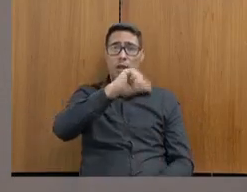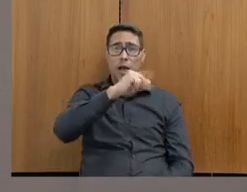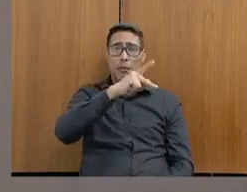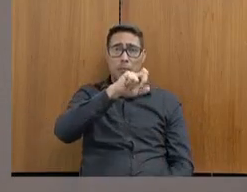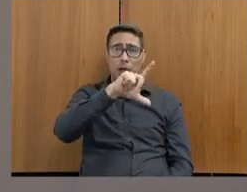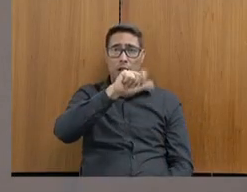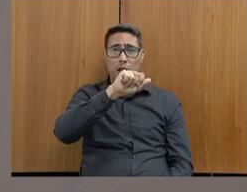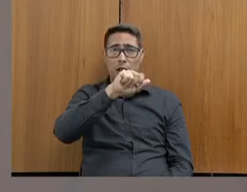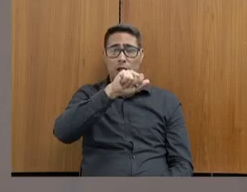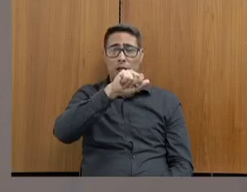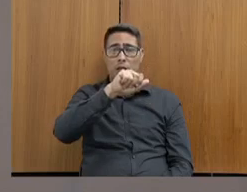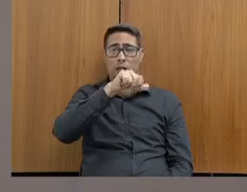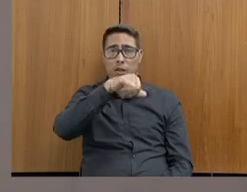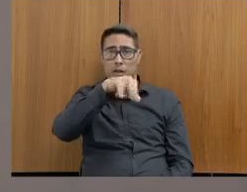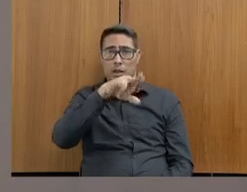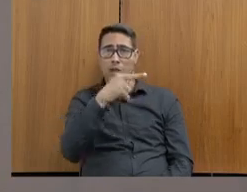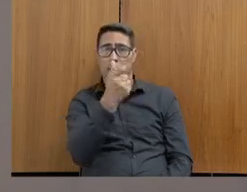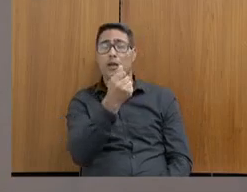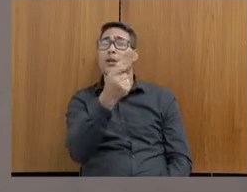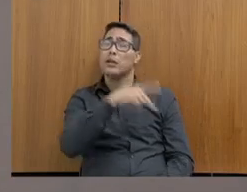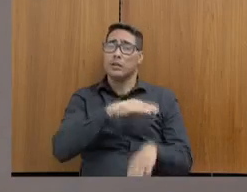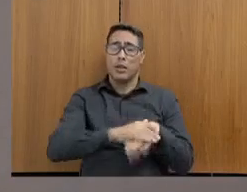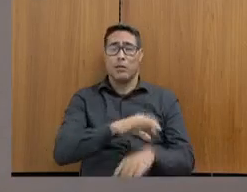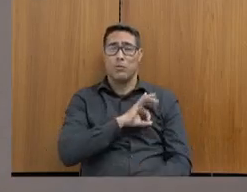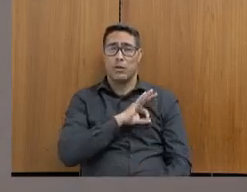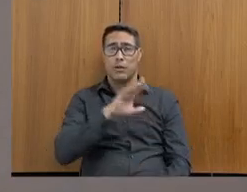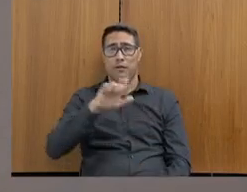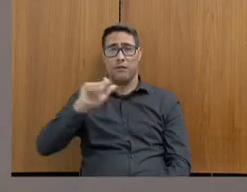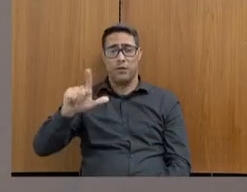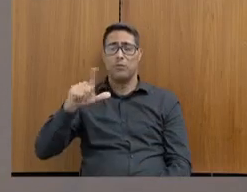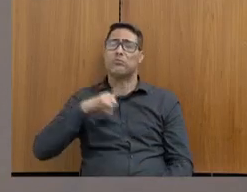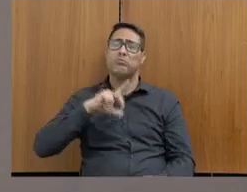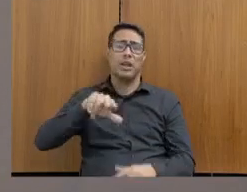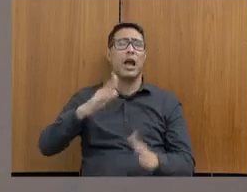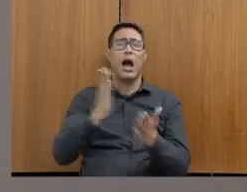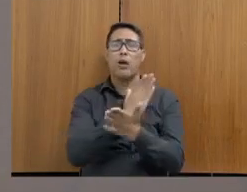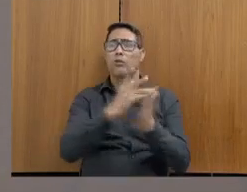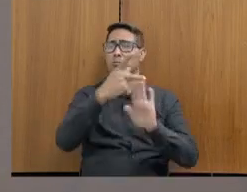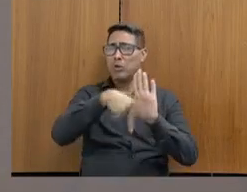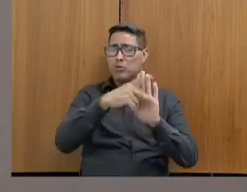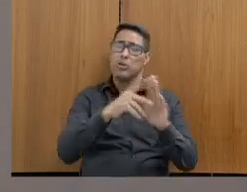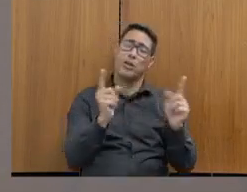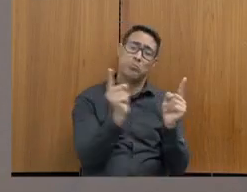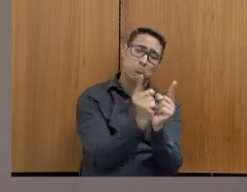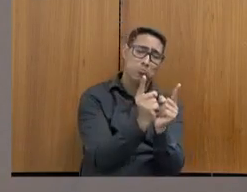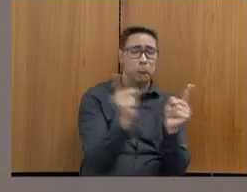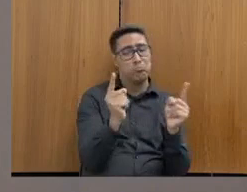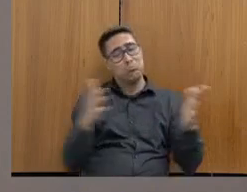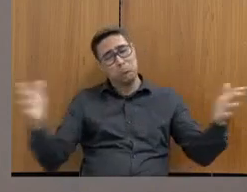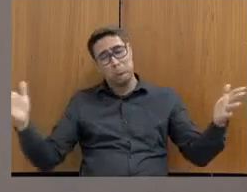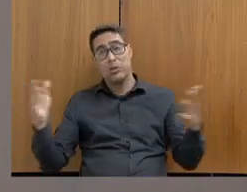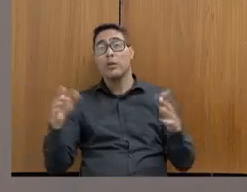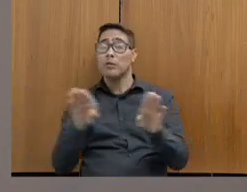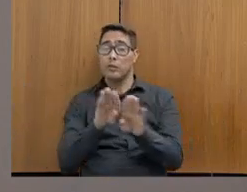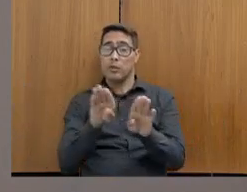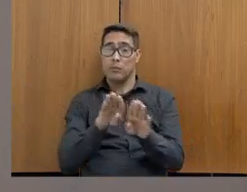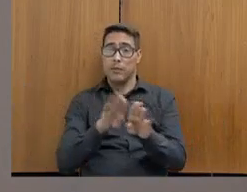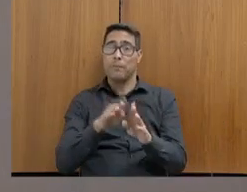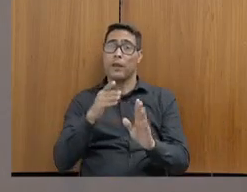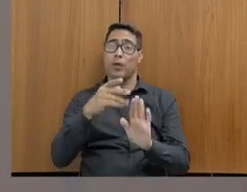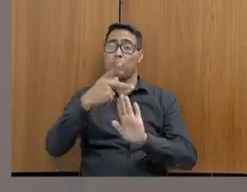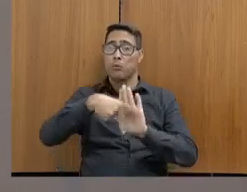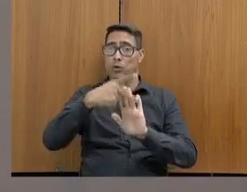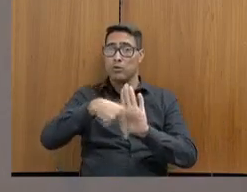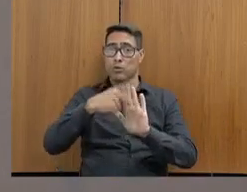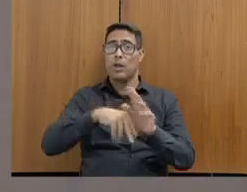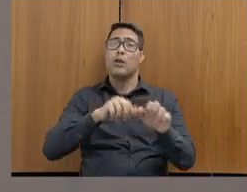é projetos que são de curto médio e longo prazo temos também o projeto Setembro amarelo que na verdade ele se repete